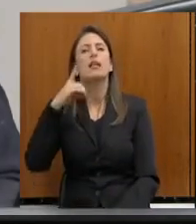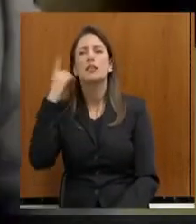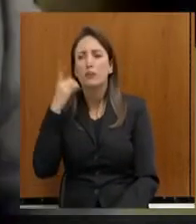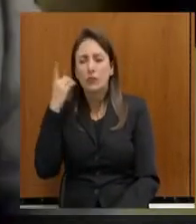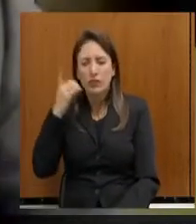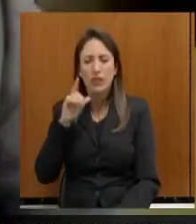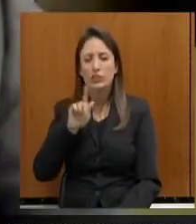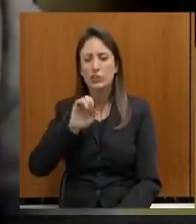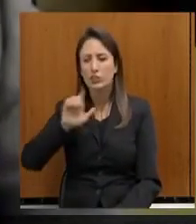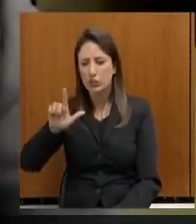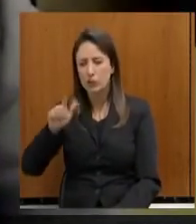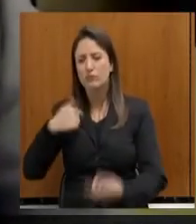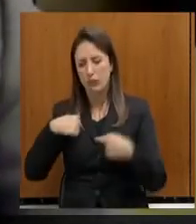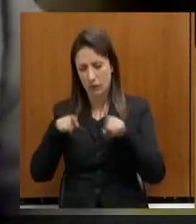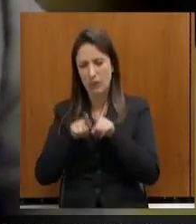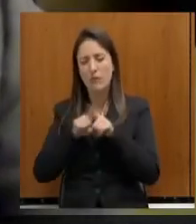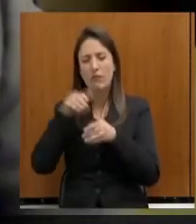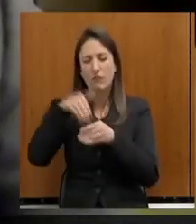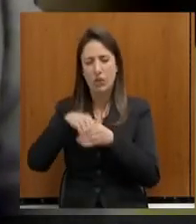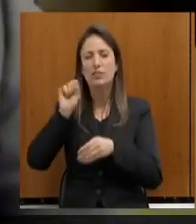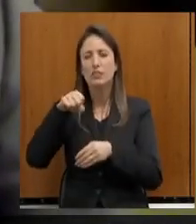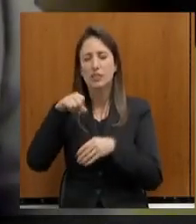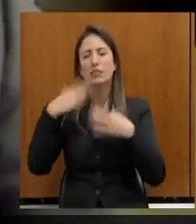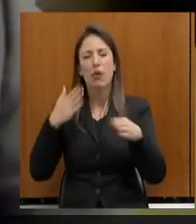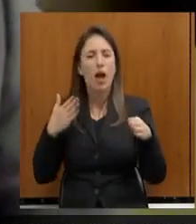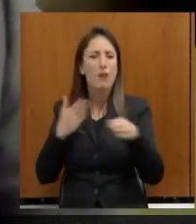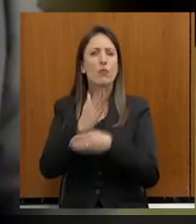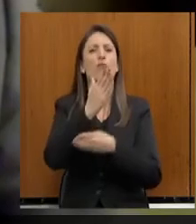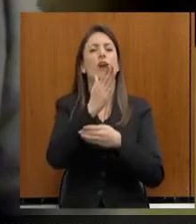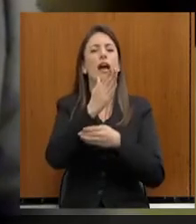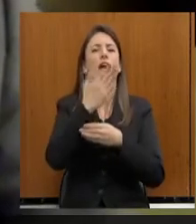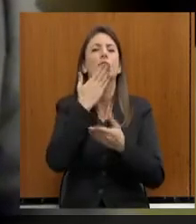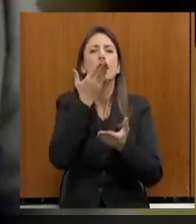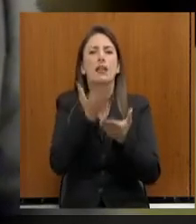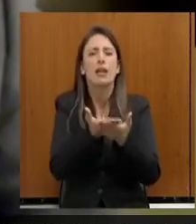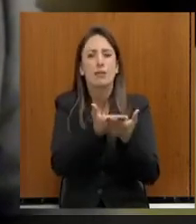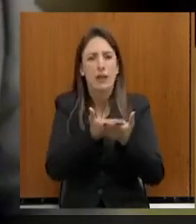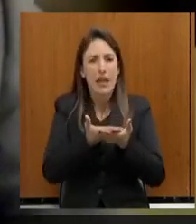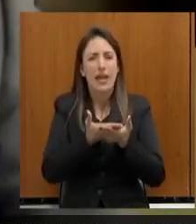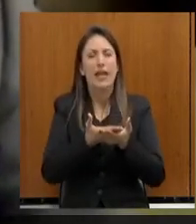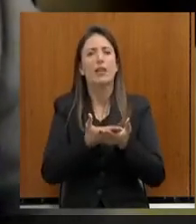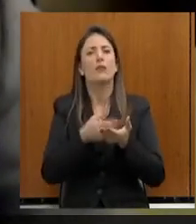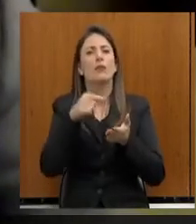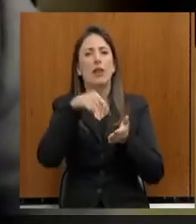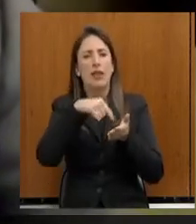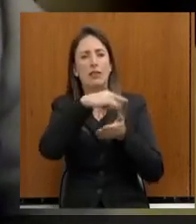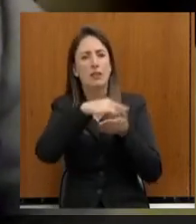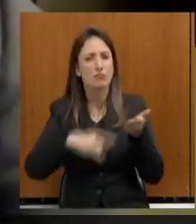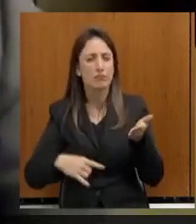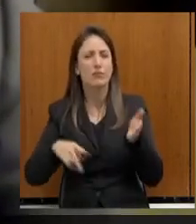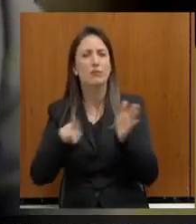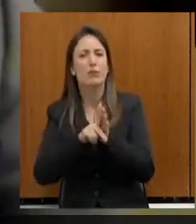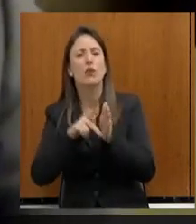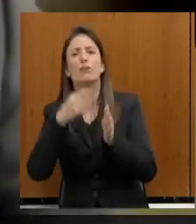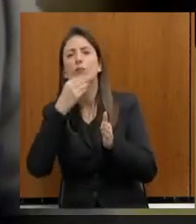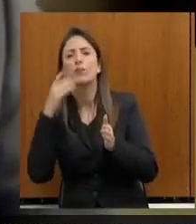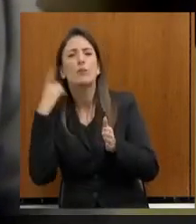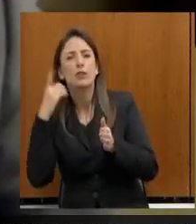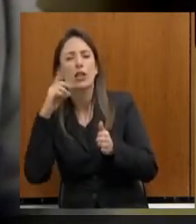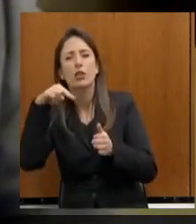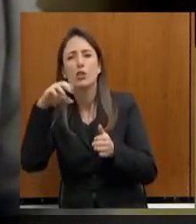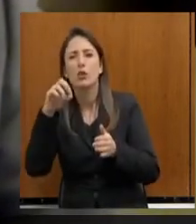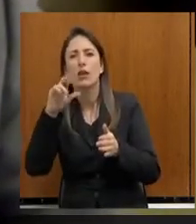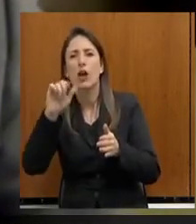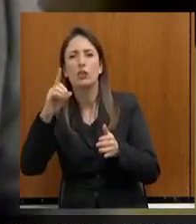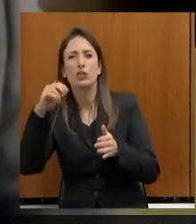também voltas então aprovado os requerimentos do deputado Valdir Rossoni Presidente dessa seção de voo a